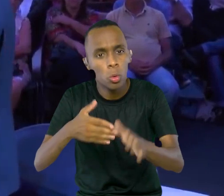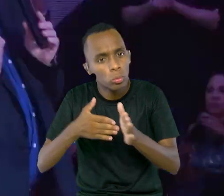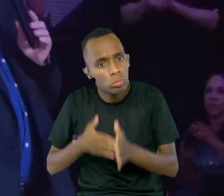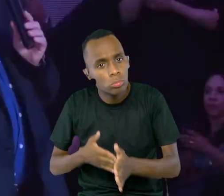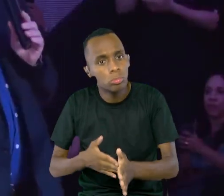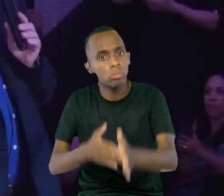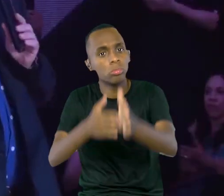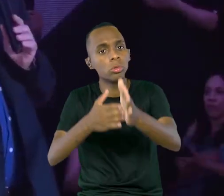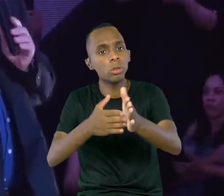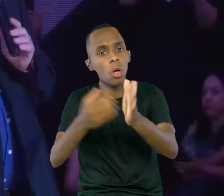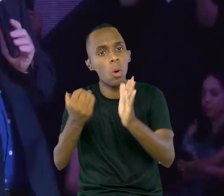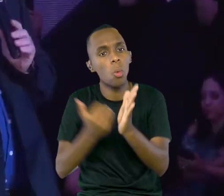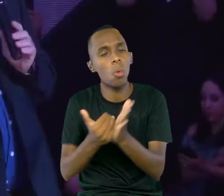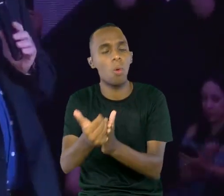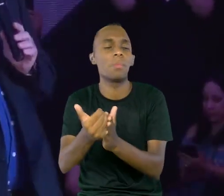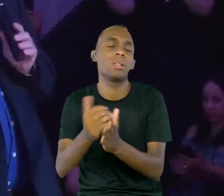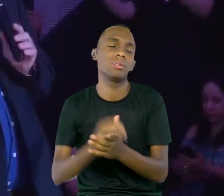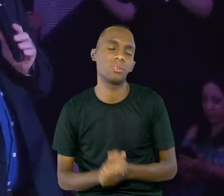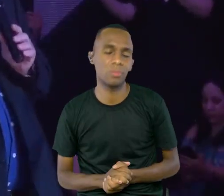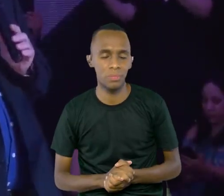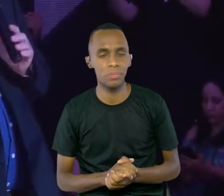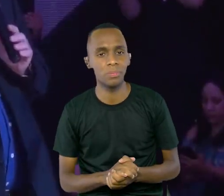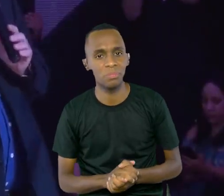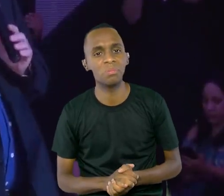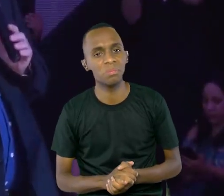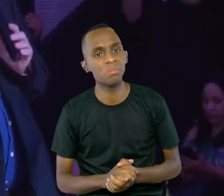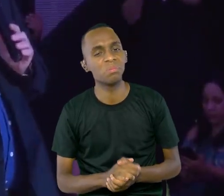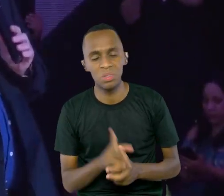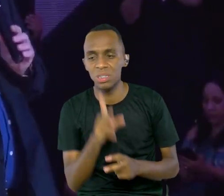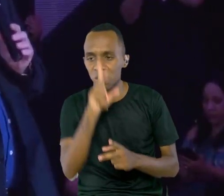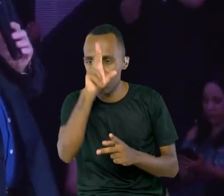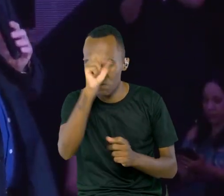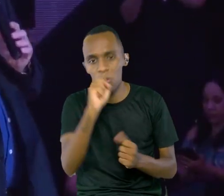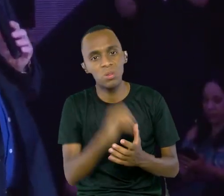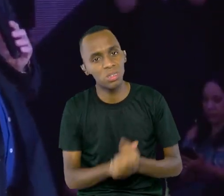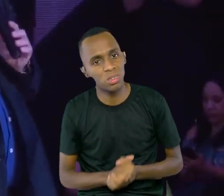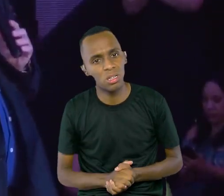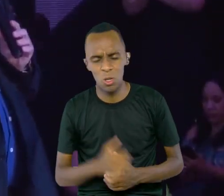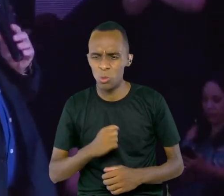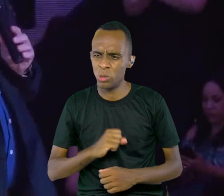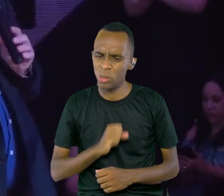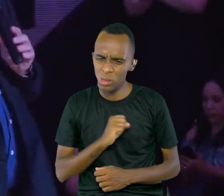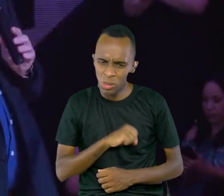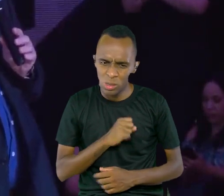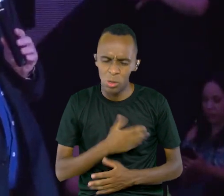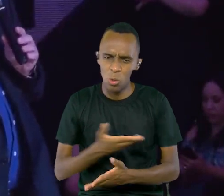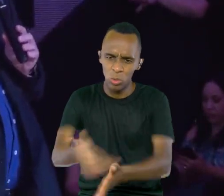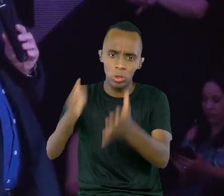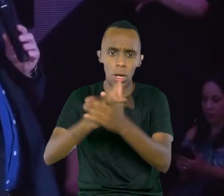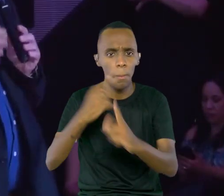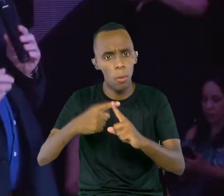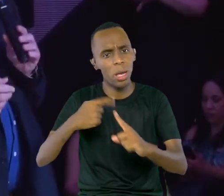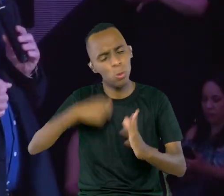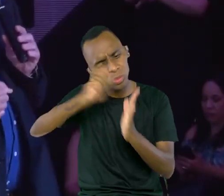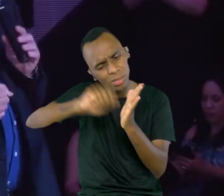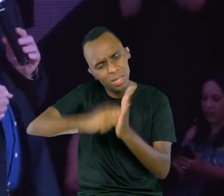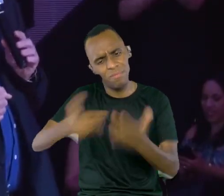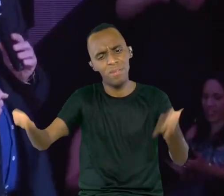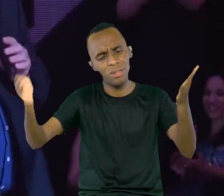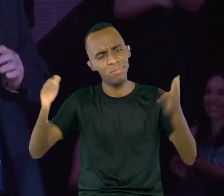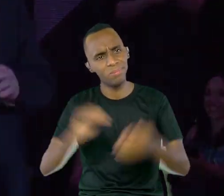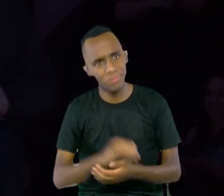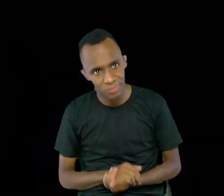ao fim, eu estou indo em direção às origens. Olha que força. Tenho raiva dele, por que não fui eu que escrevi